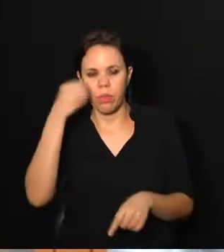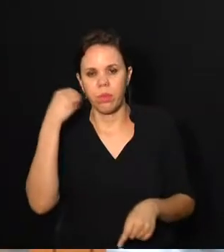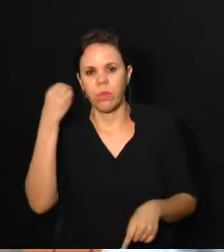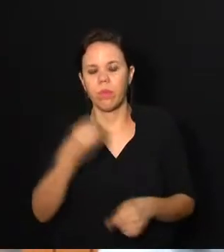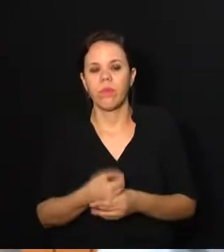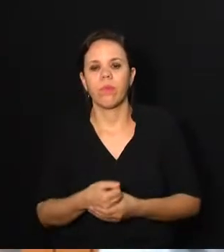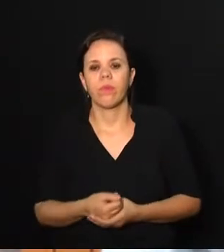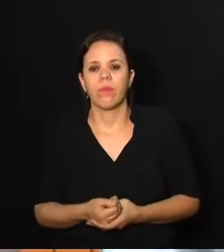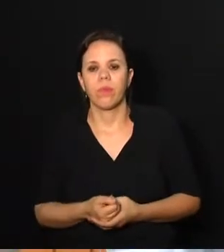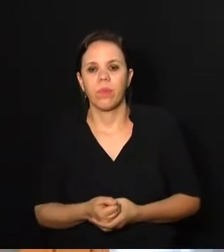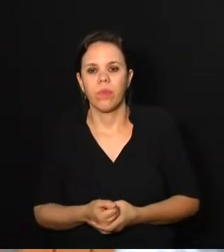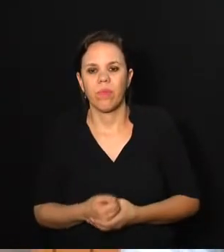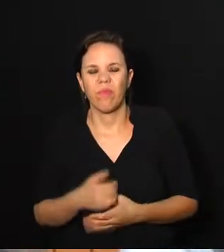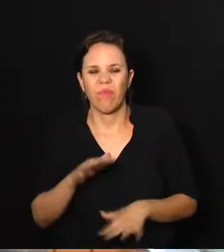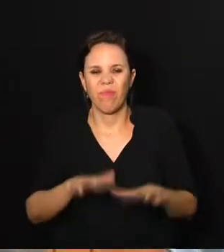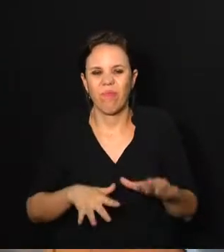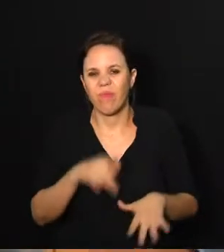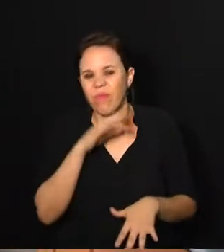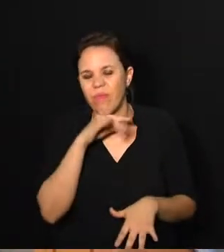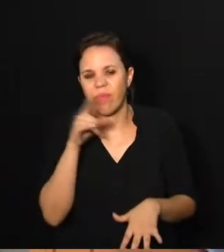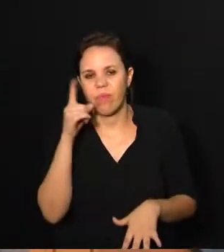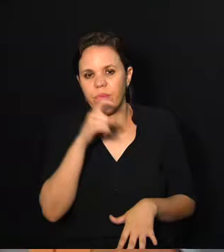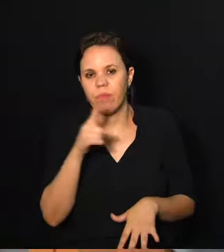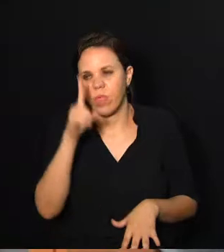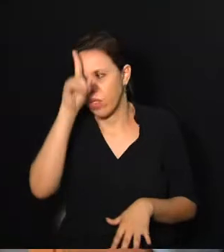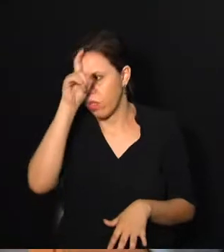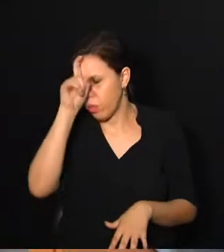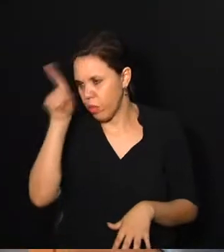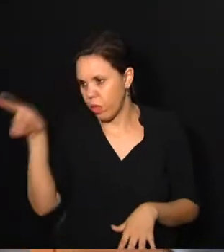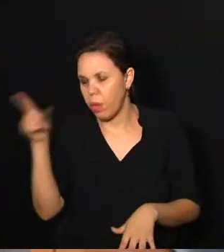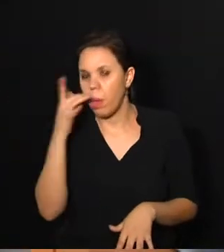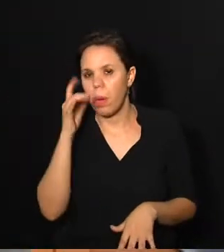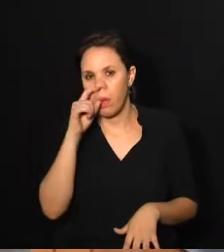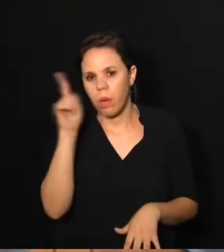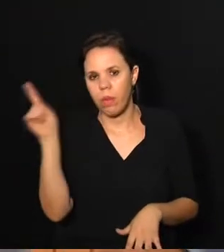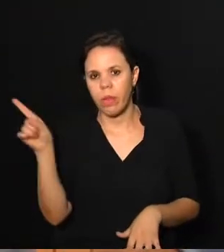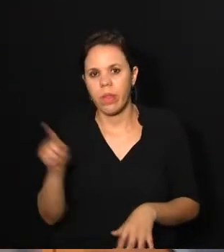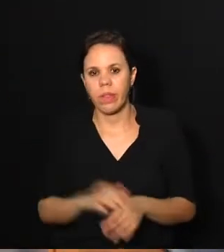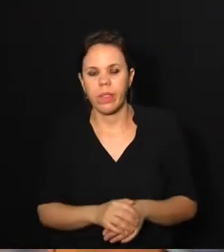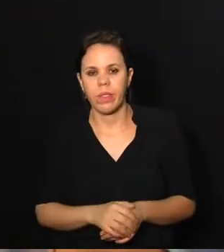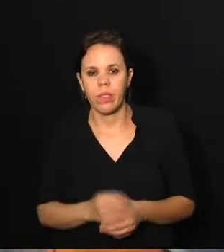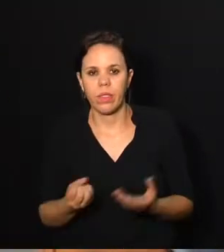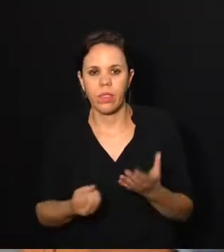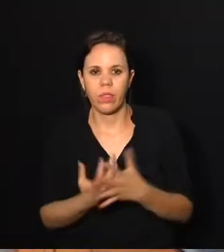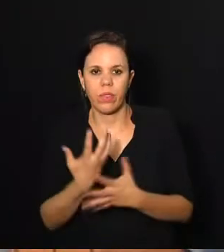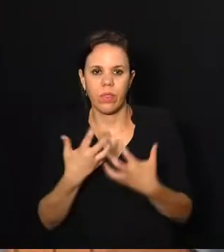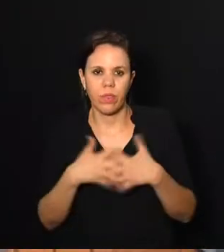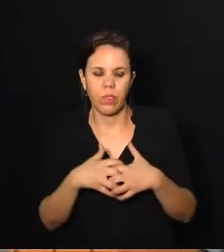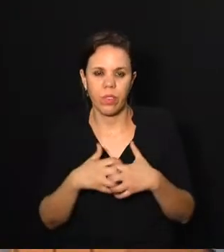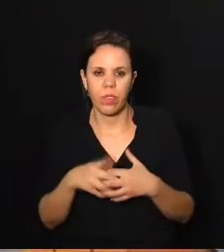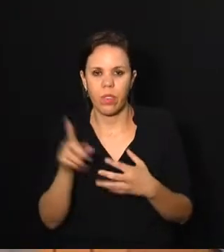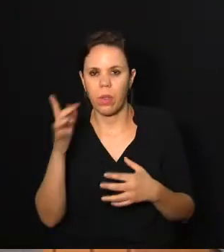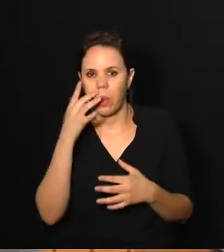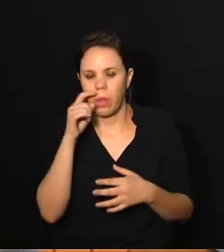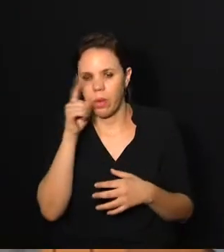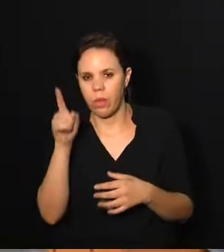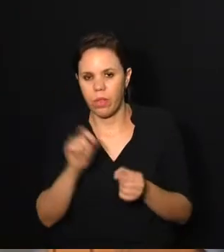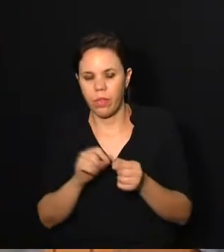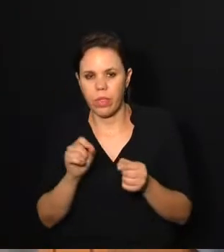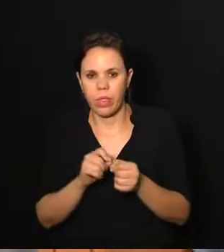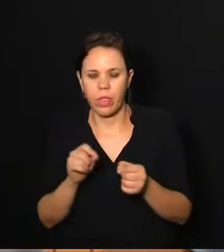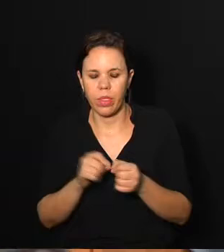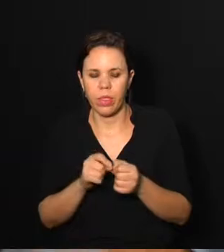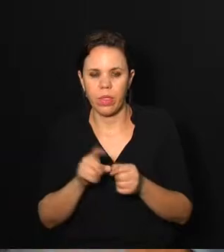experiências desagradáveis, que foi o Hospital Ouro Verde. Né? Entendeu como é que funciona? Então, lá no Ouro Verde, nós fizemos